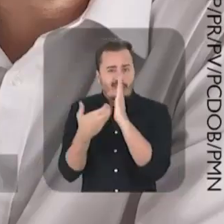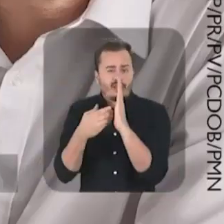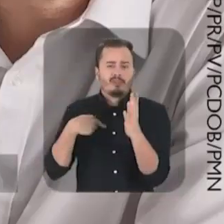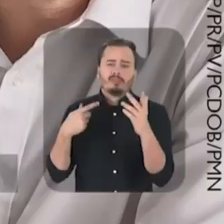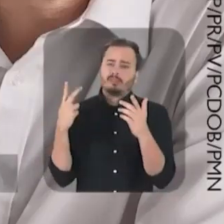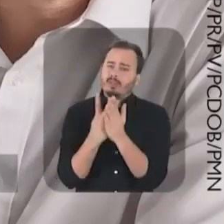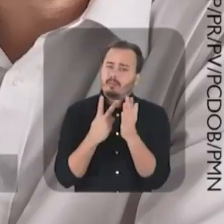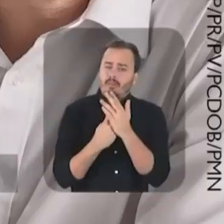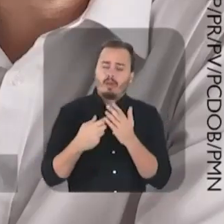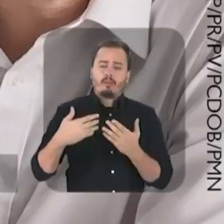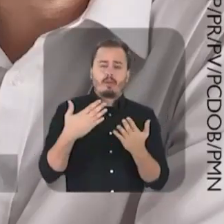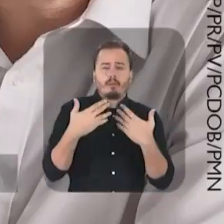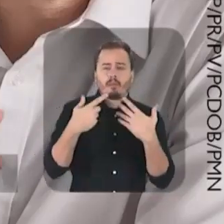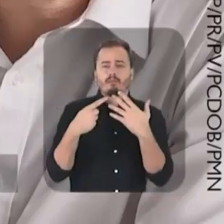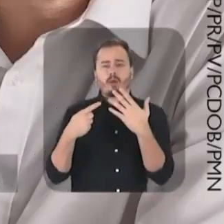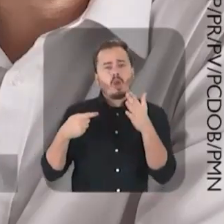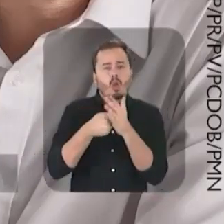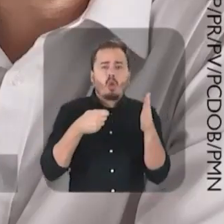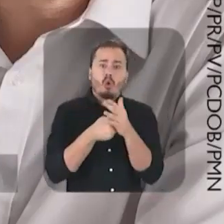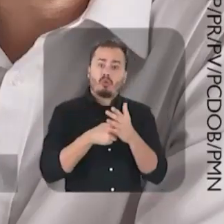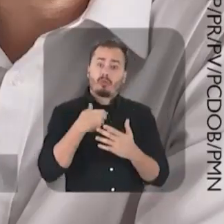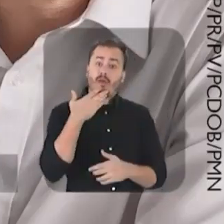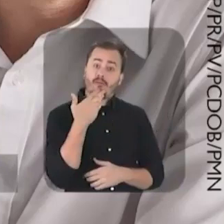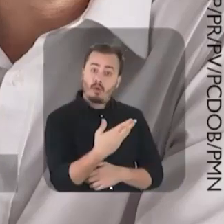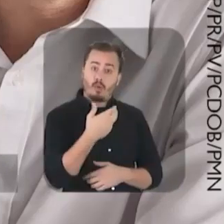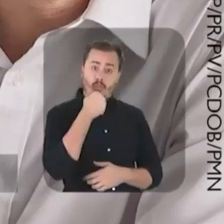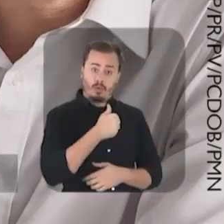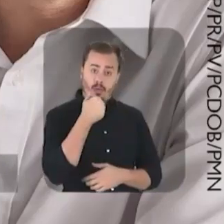política, luto pela melhoria de vida de todos os